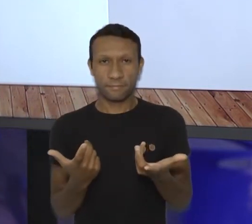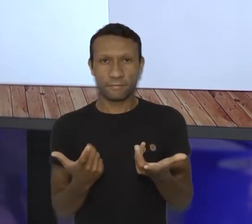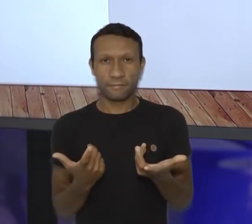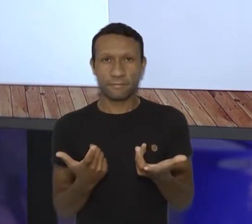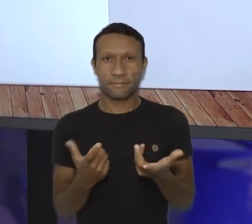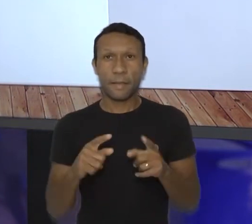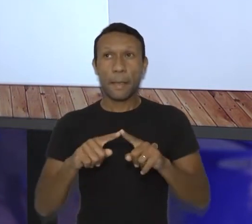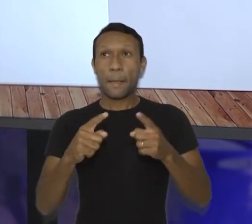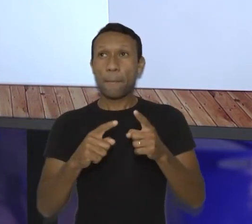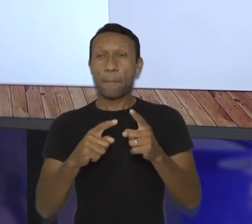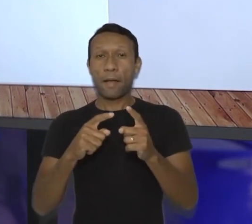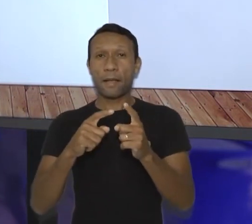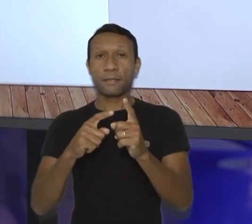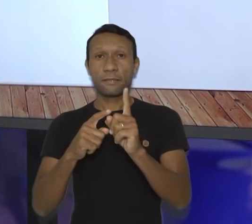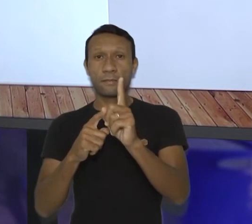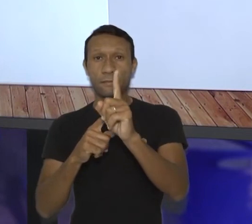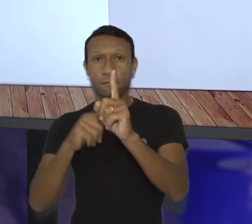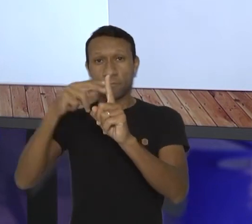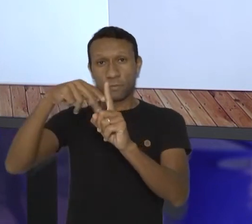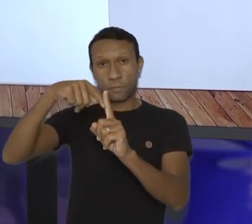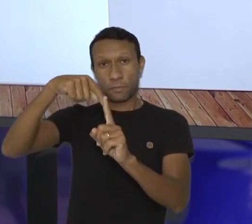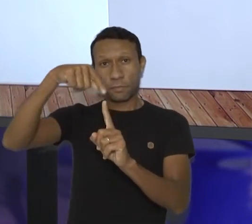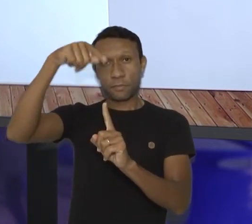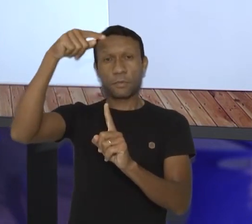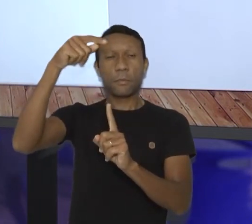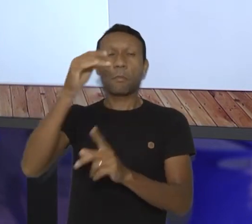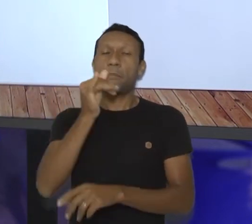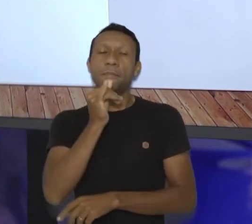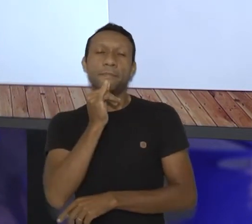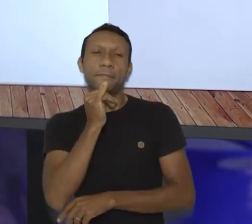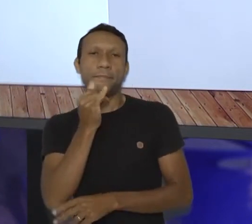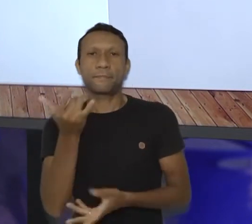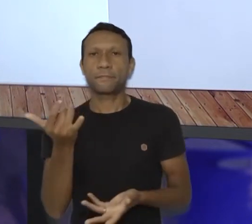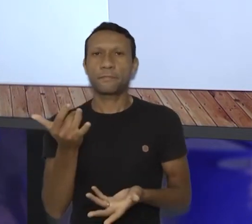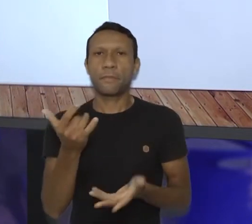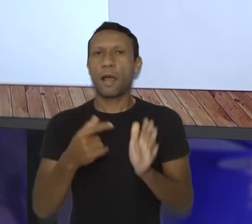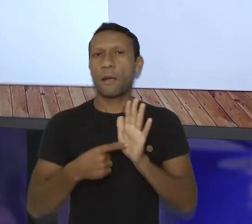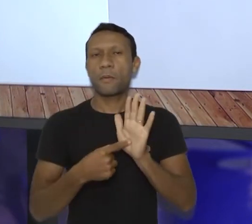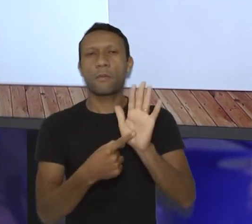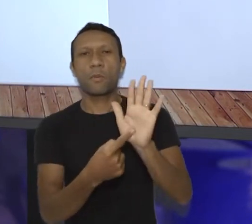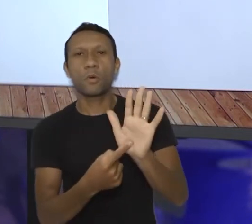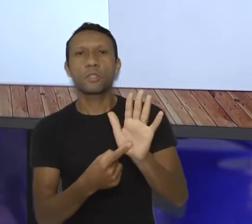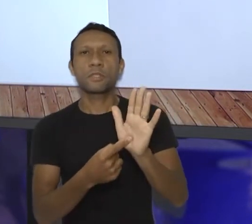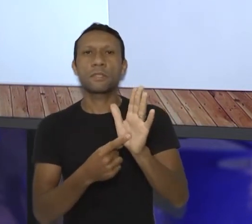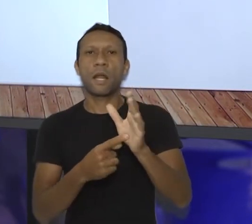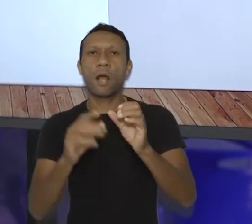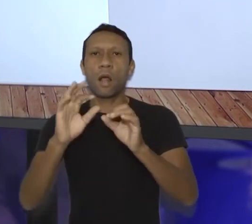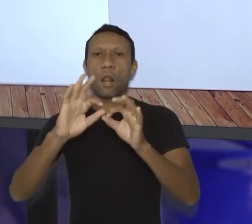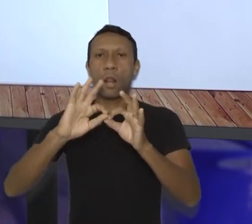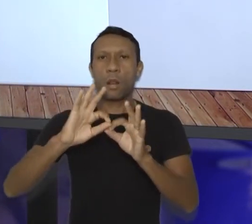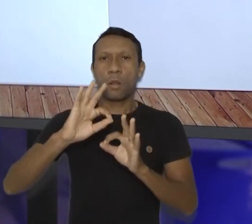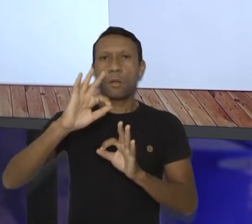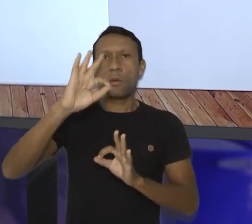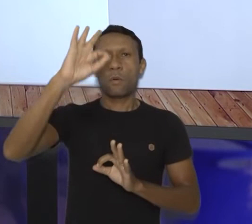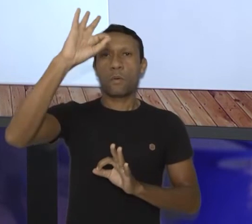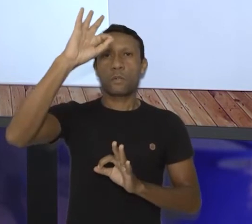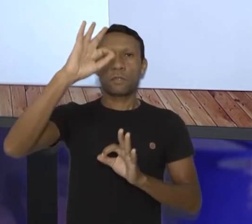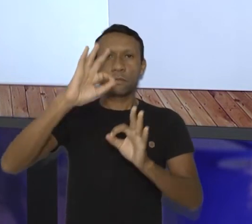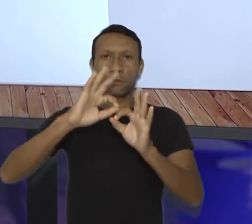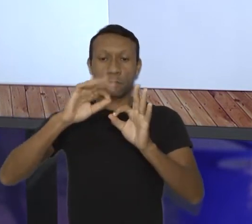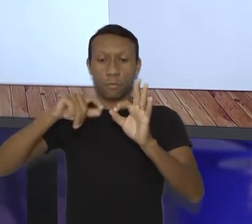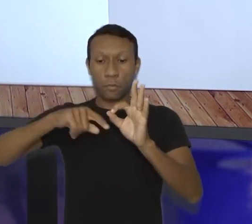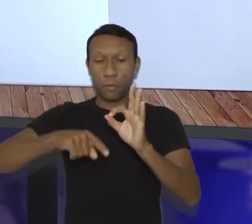Mas o eixo vertical, ele é utilizado, por exemplo, para indicar altitude,